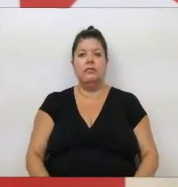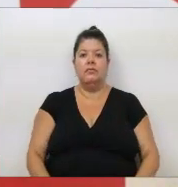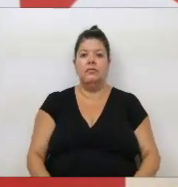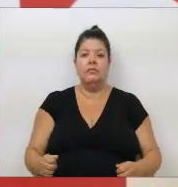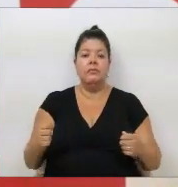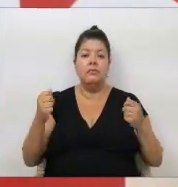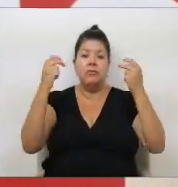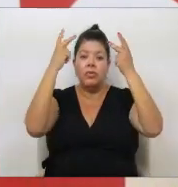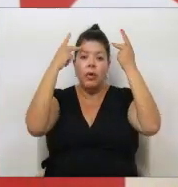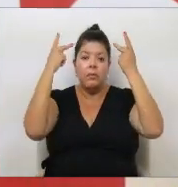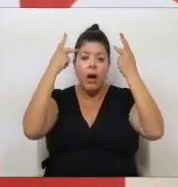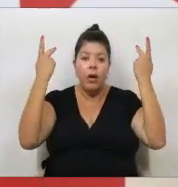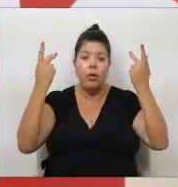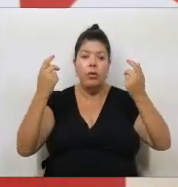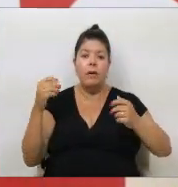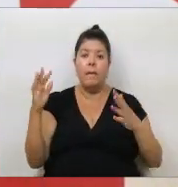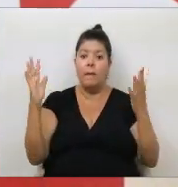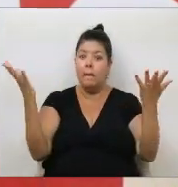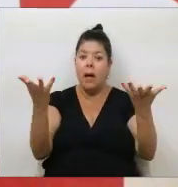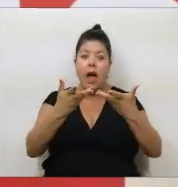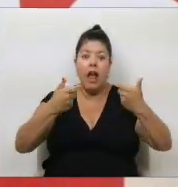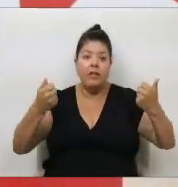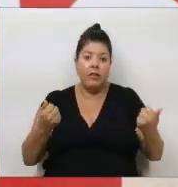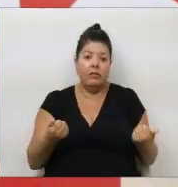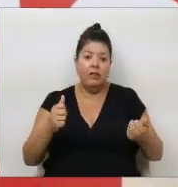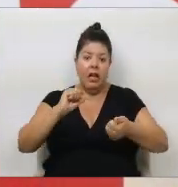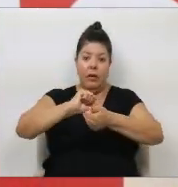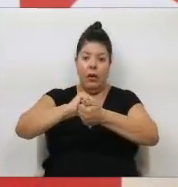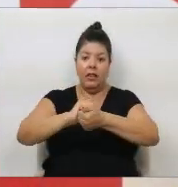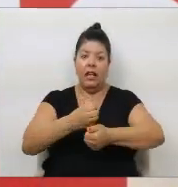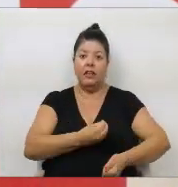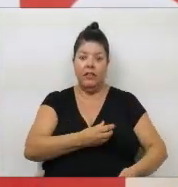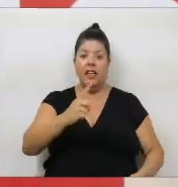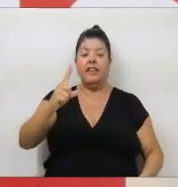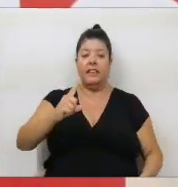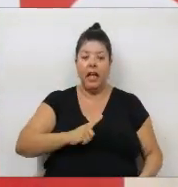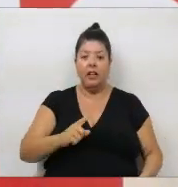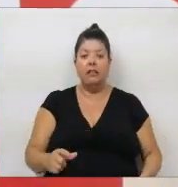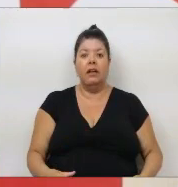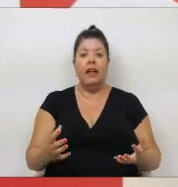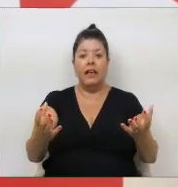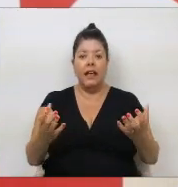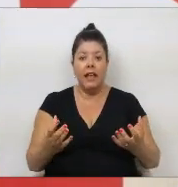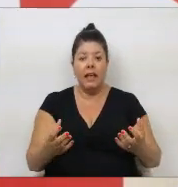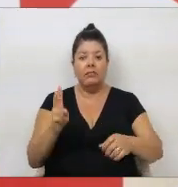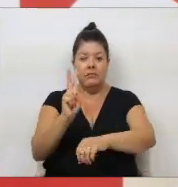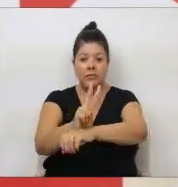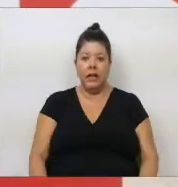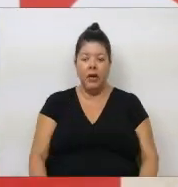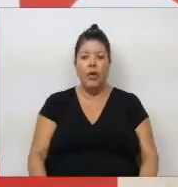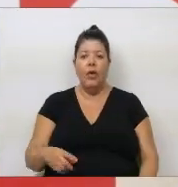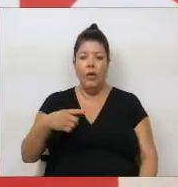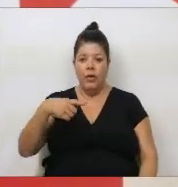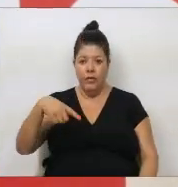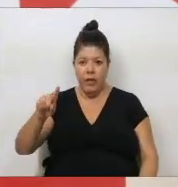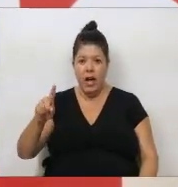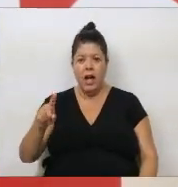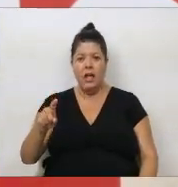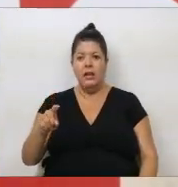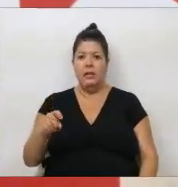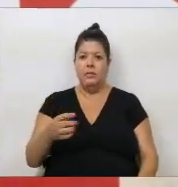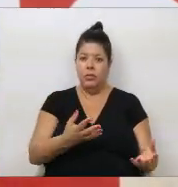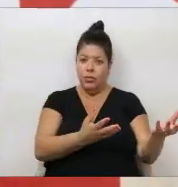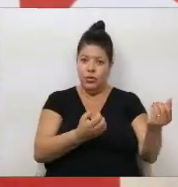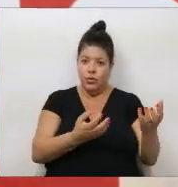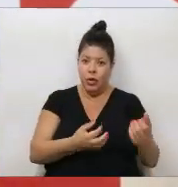natureza maravilhoso e de qualidade de vida que ainda tem. Então, nós queremos preservar isso para as próximas gerações. É possível, nós